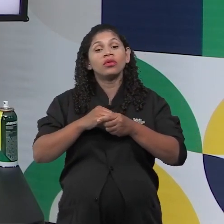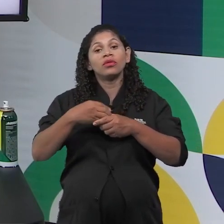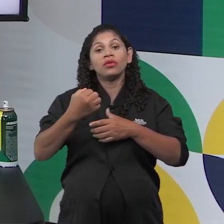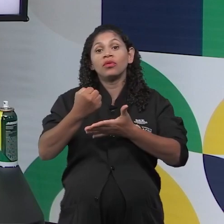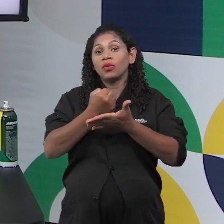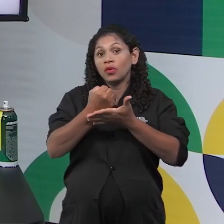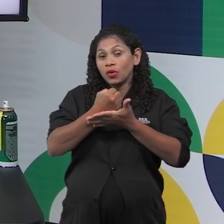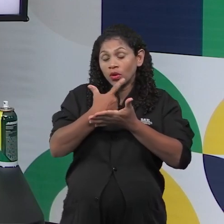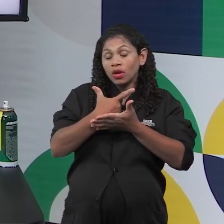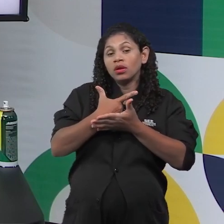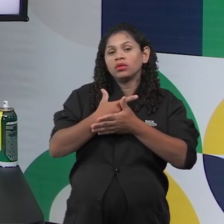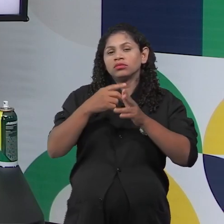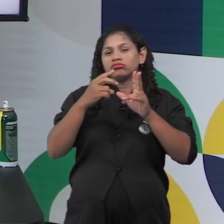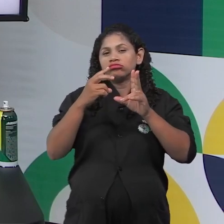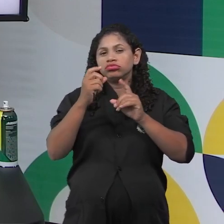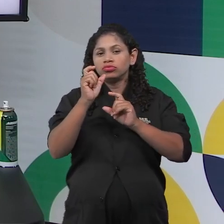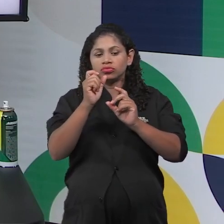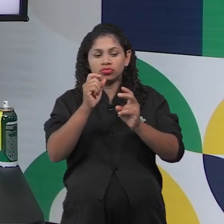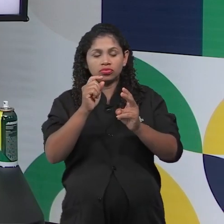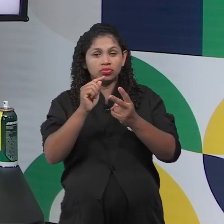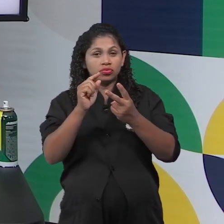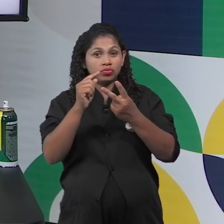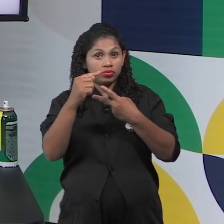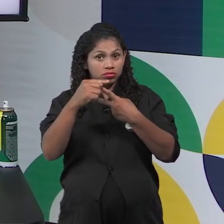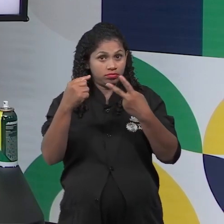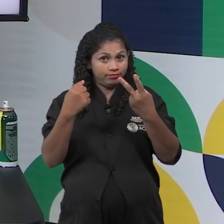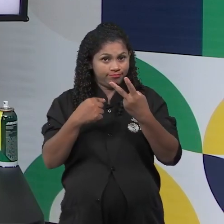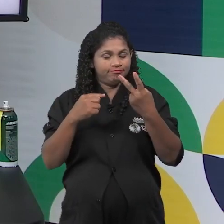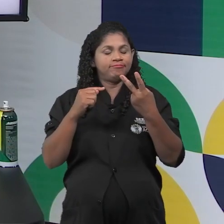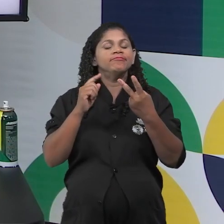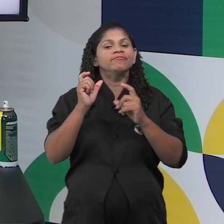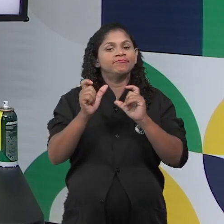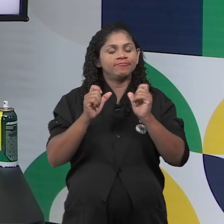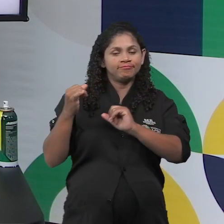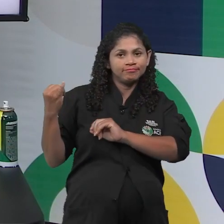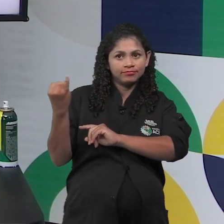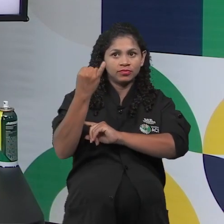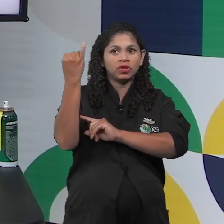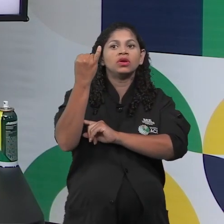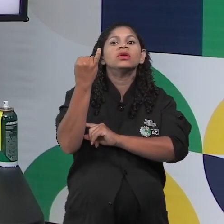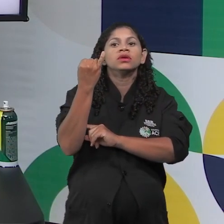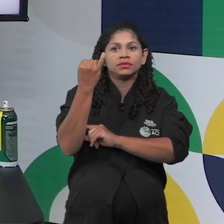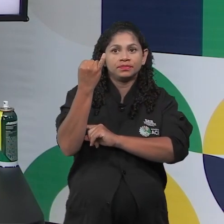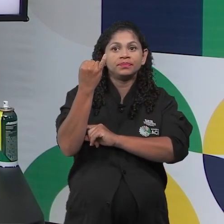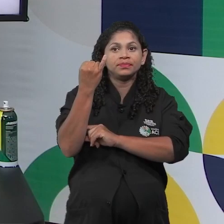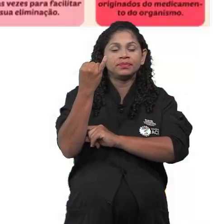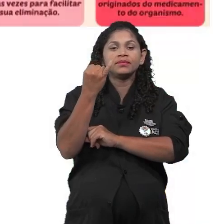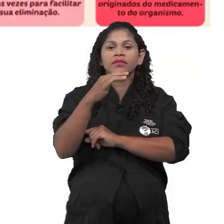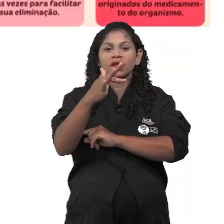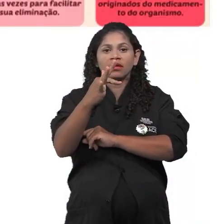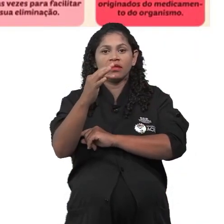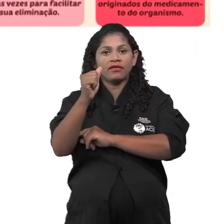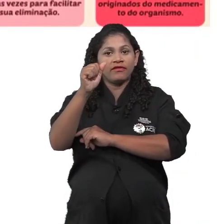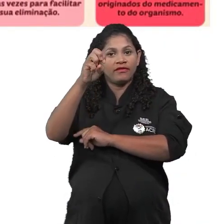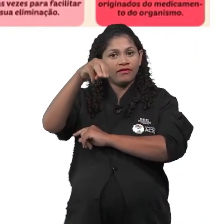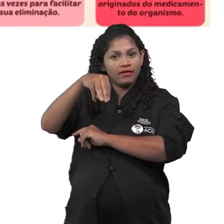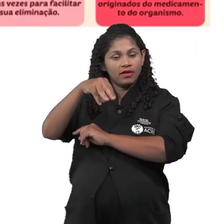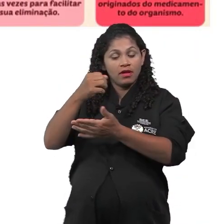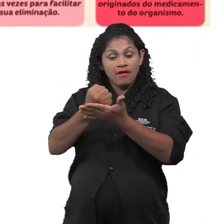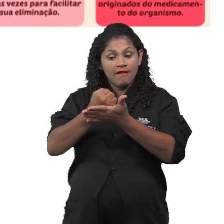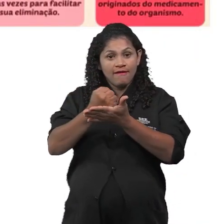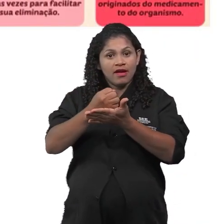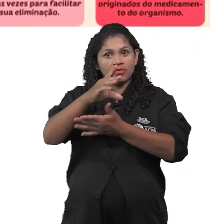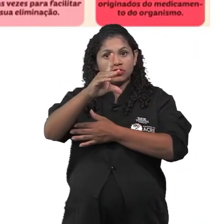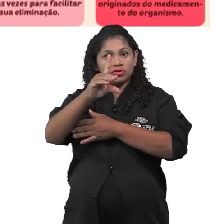extremamente importantes, que é a farmacodinâmica e a farmacocinética. A farmacocinética, ela vai fazer o